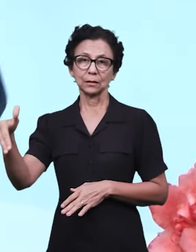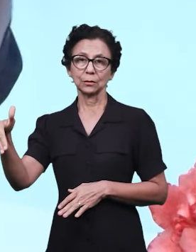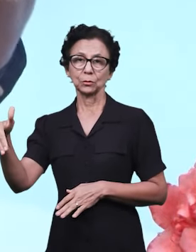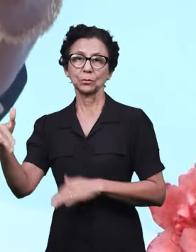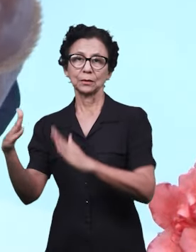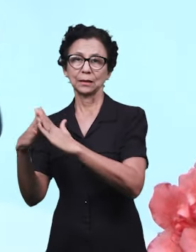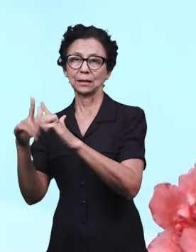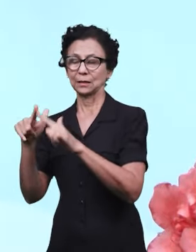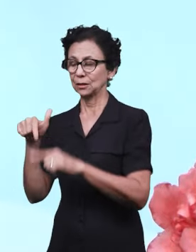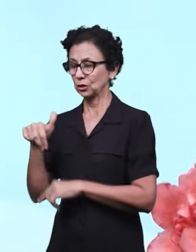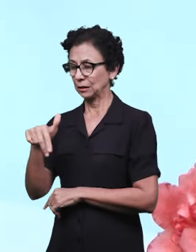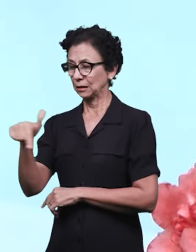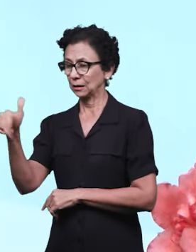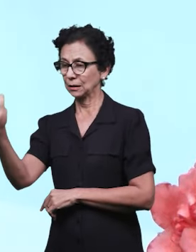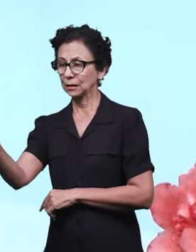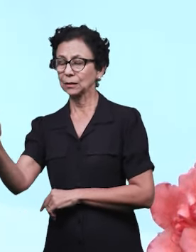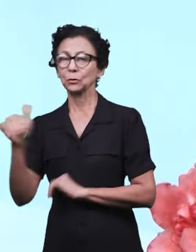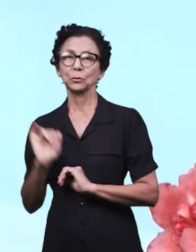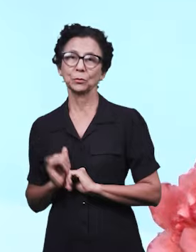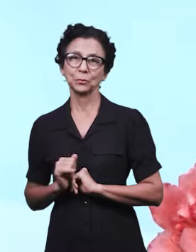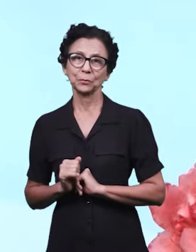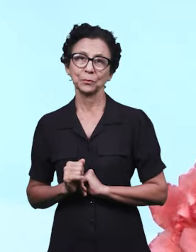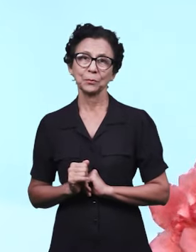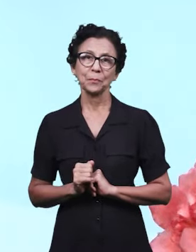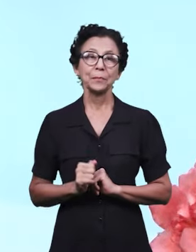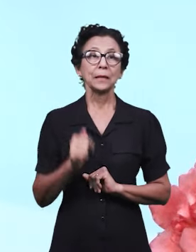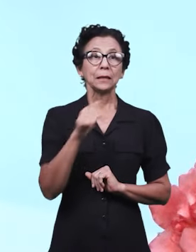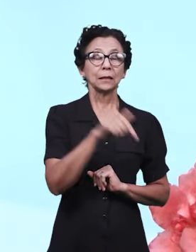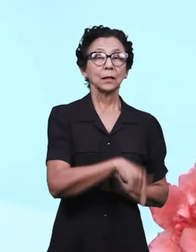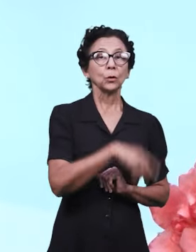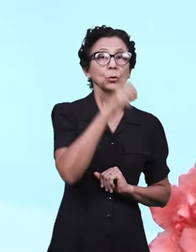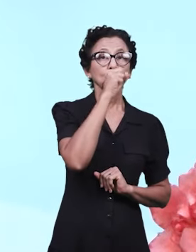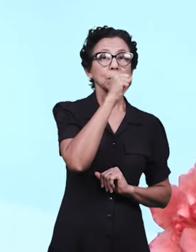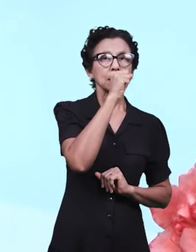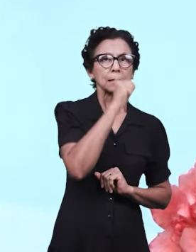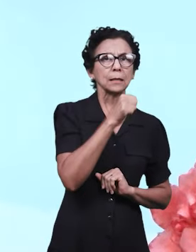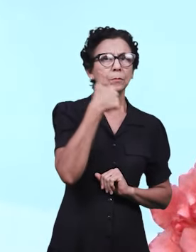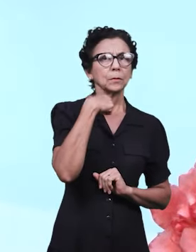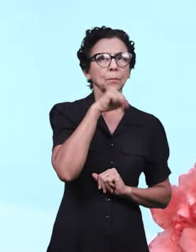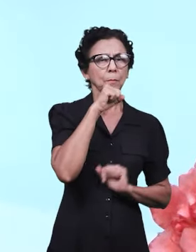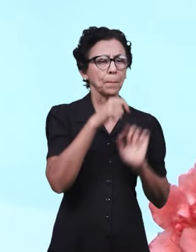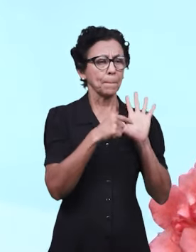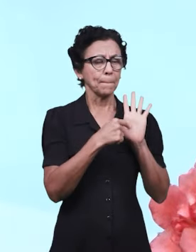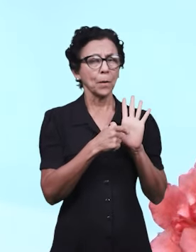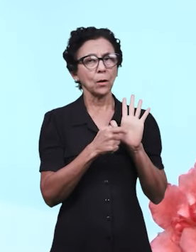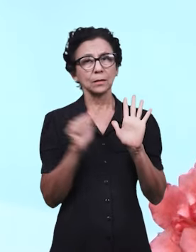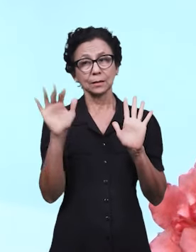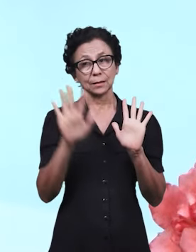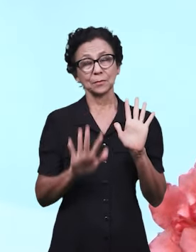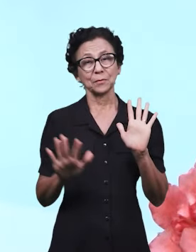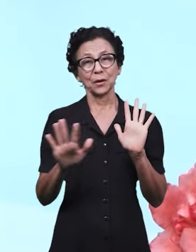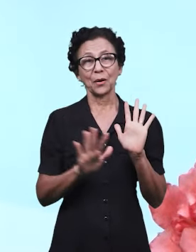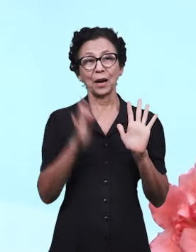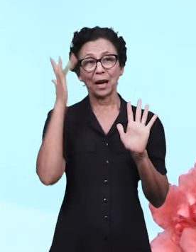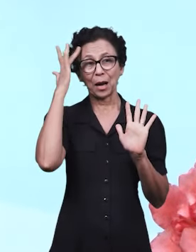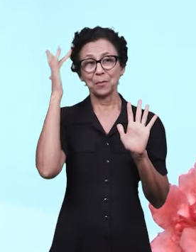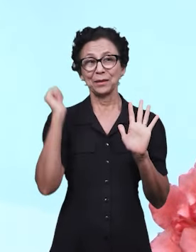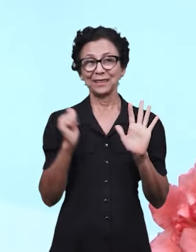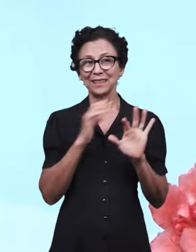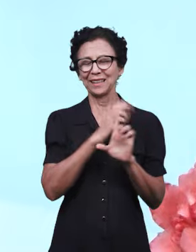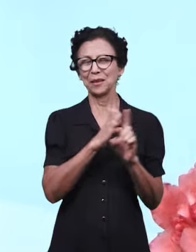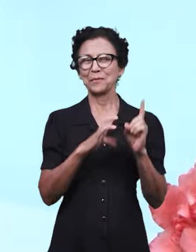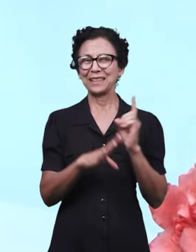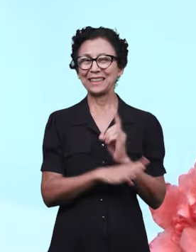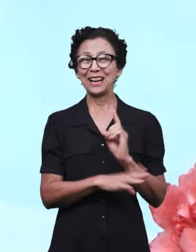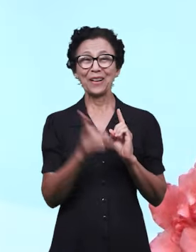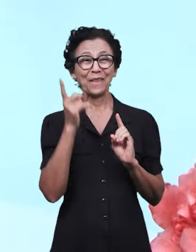classes, preparando para a classe, a mãe em casa, no sábado, já mostra as figuras. Né? Ó, amanhã nós temos EBD. Olha